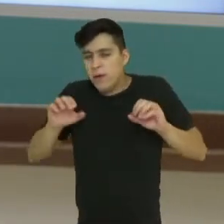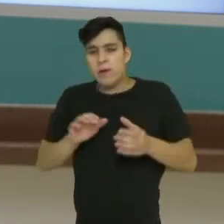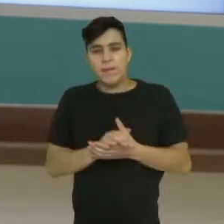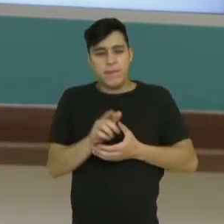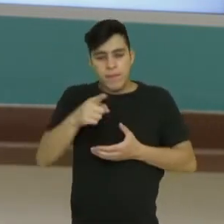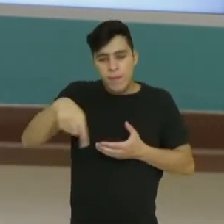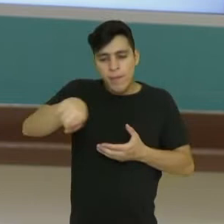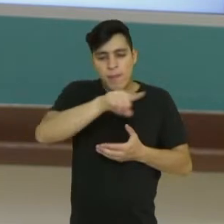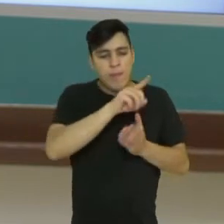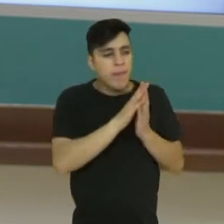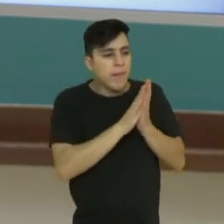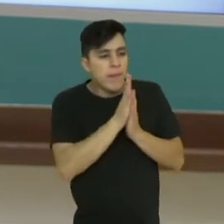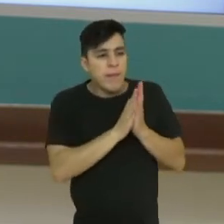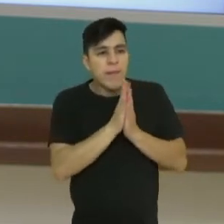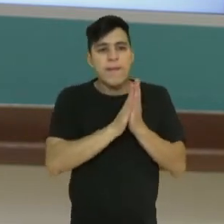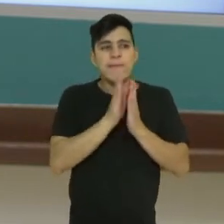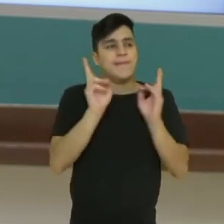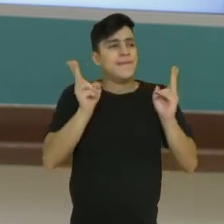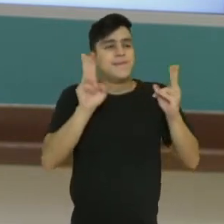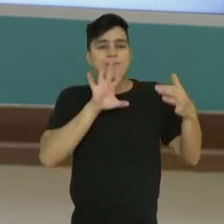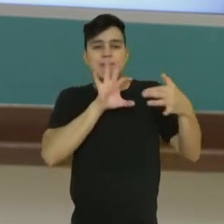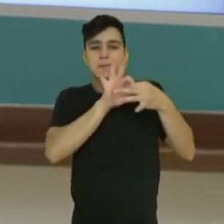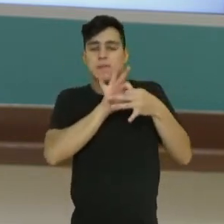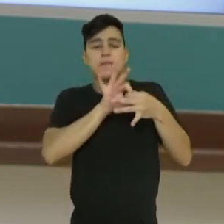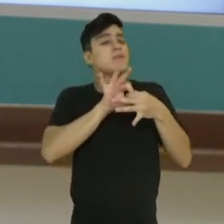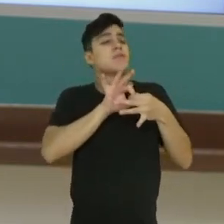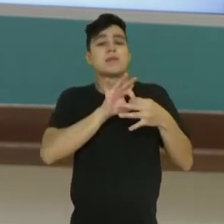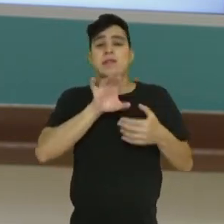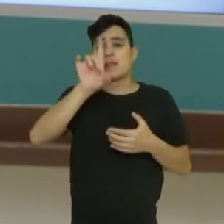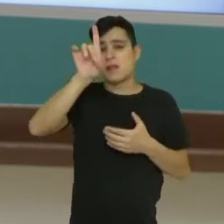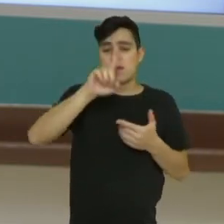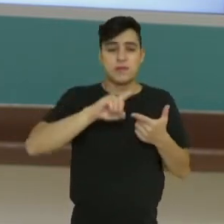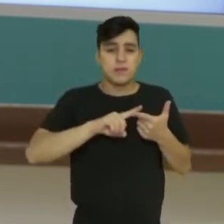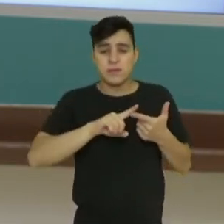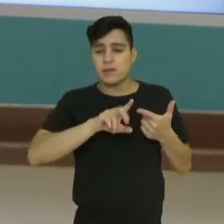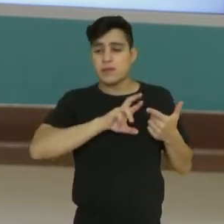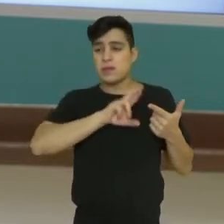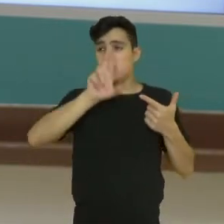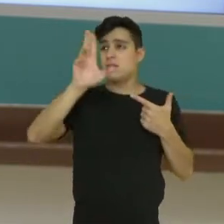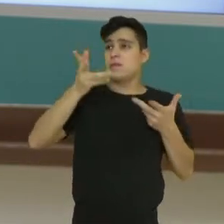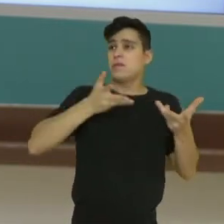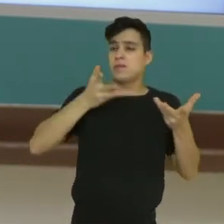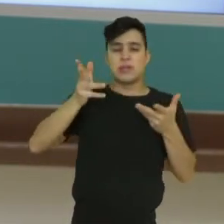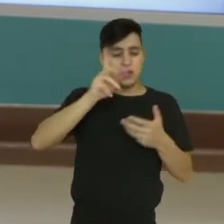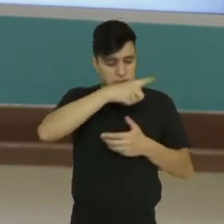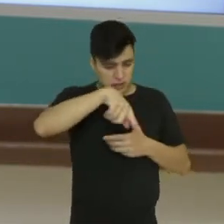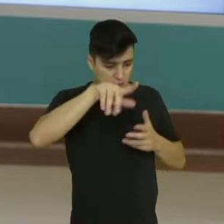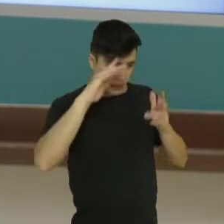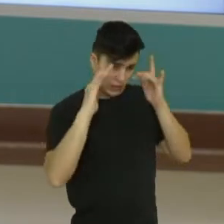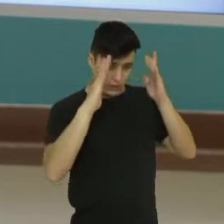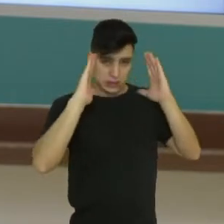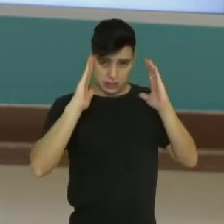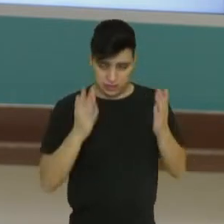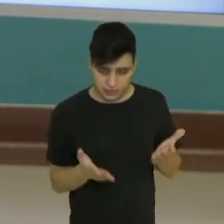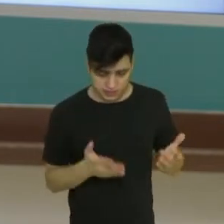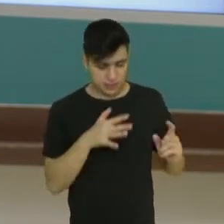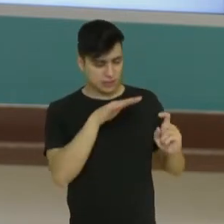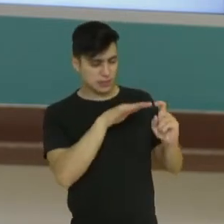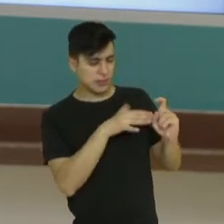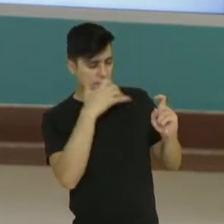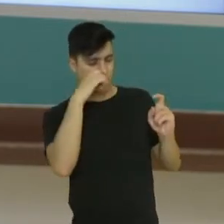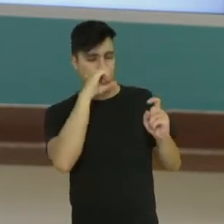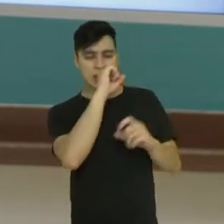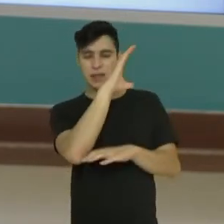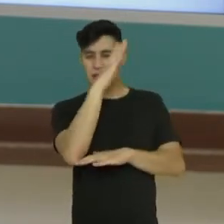muito apelo à questão de deuses, à questão de uma força maior. Então eles já tinham isso dentro dessa imaginação, tanto é que o mito da Mãe Natureza surge